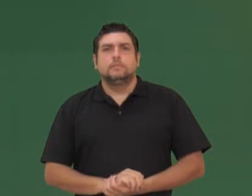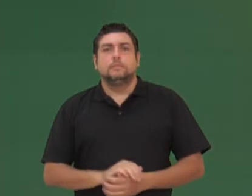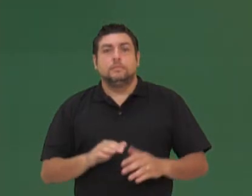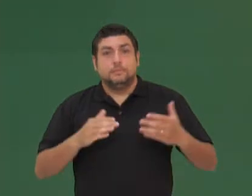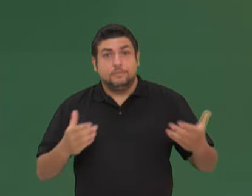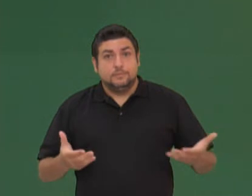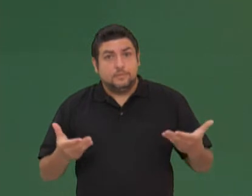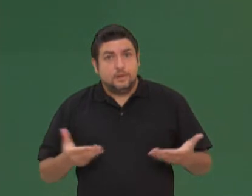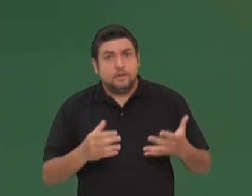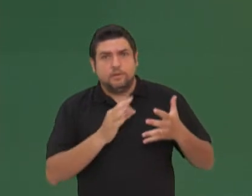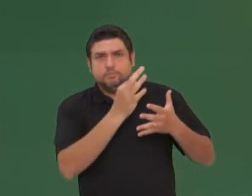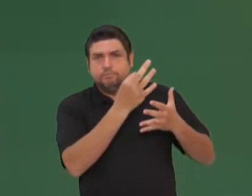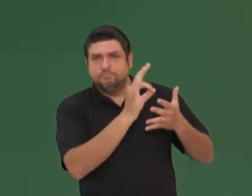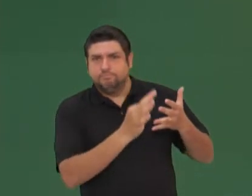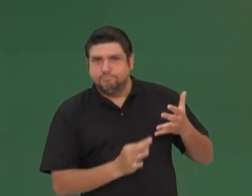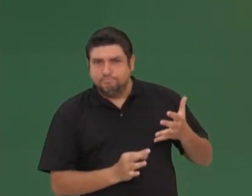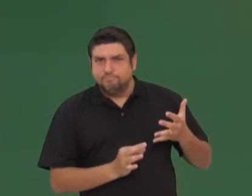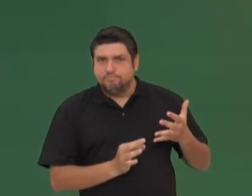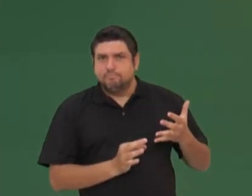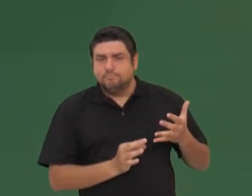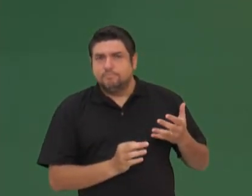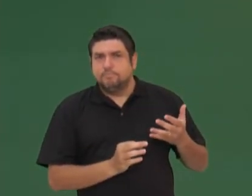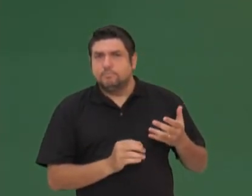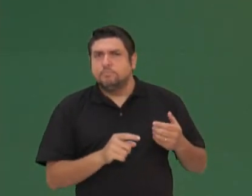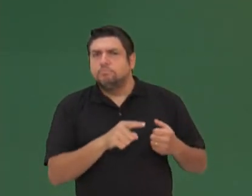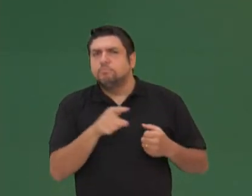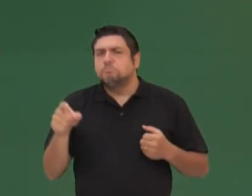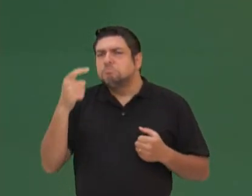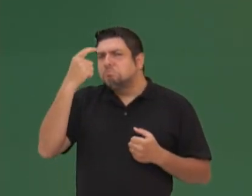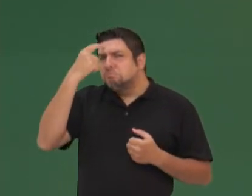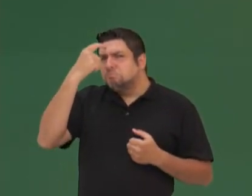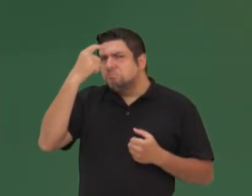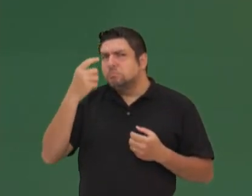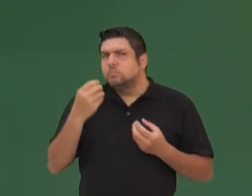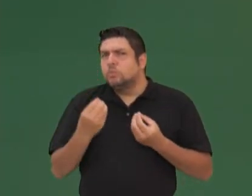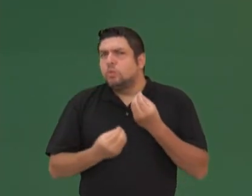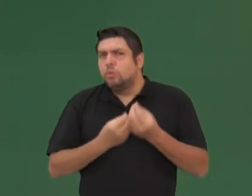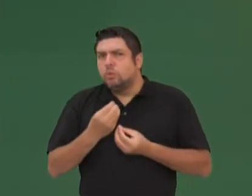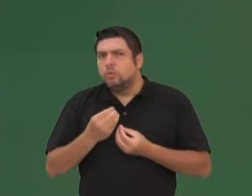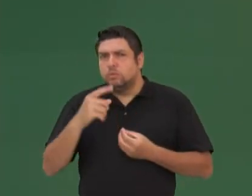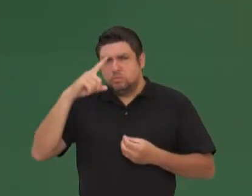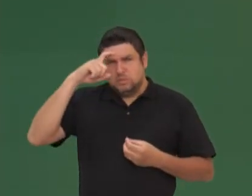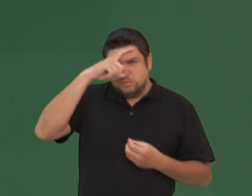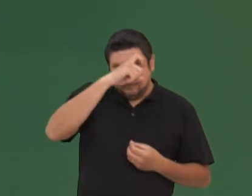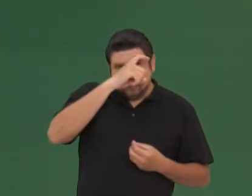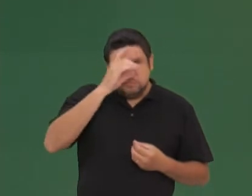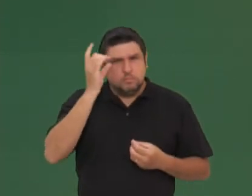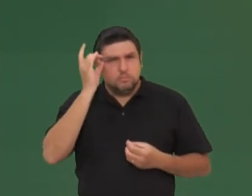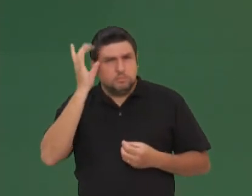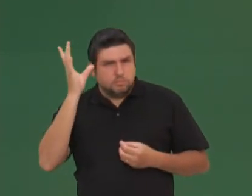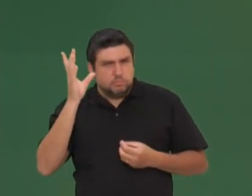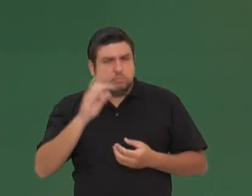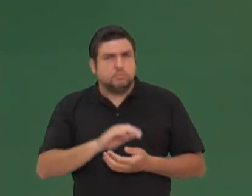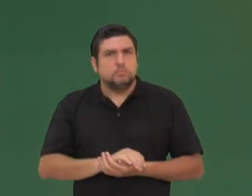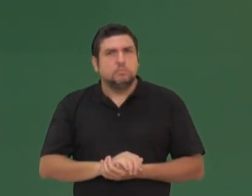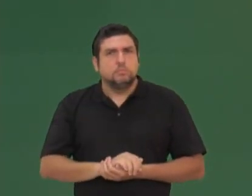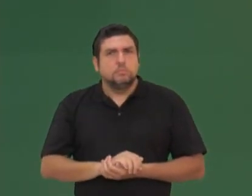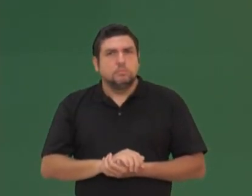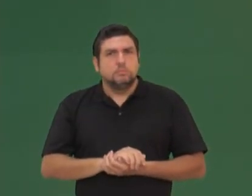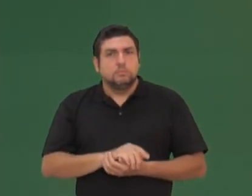Corregimos então juntos. O que habéis pensado? Estava difícil, não estava tão fácil? Vocês observaram as anotações